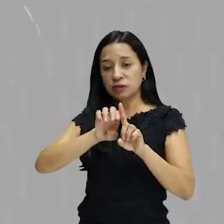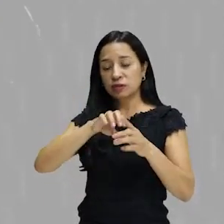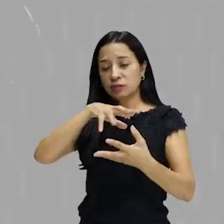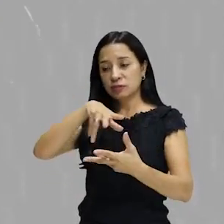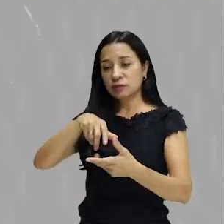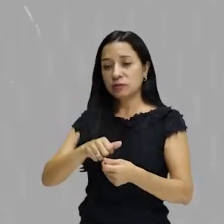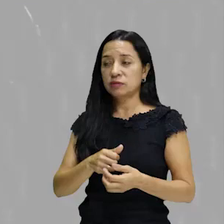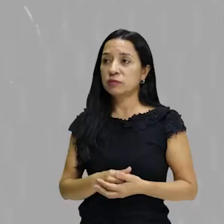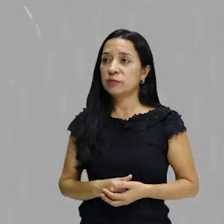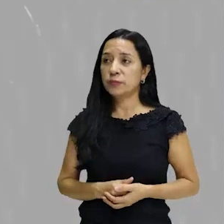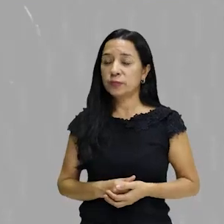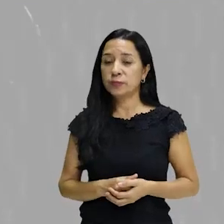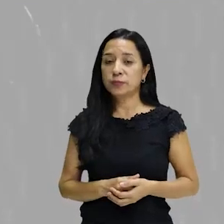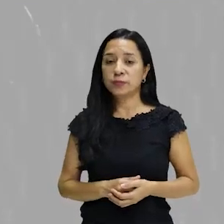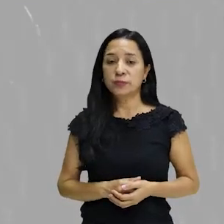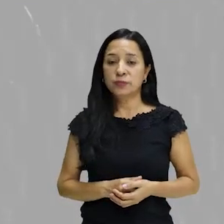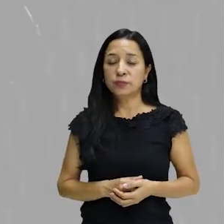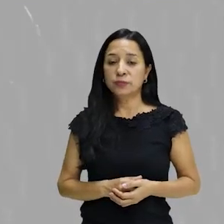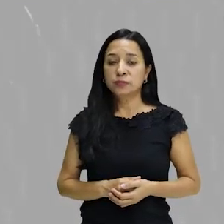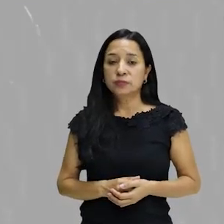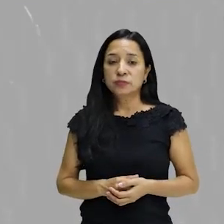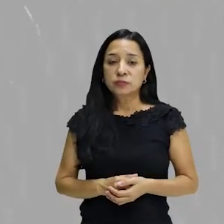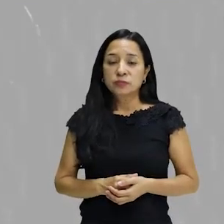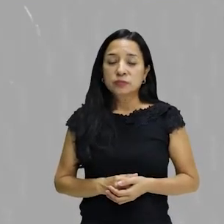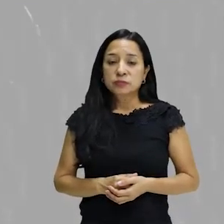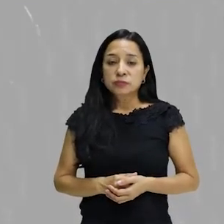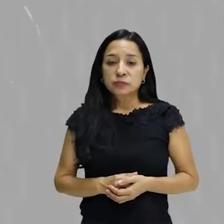Certinho? Então, nós temos aqui